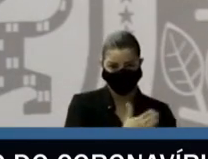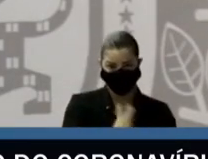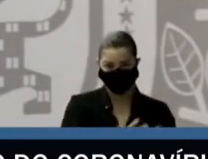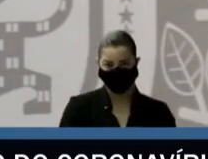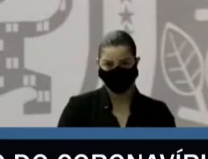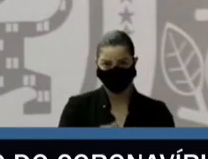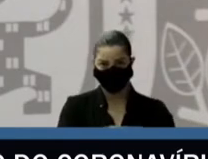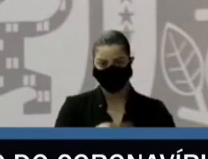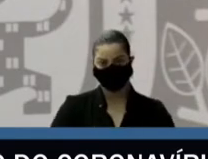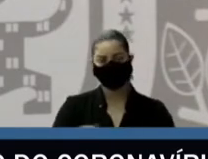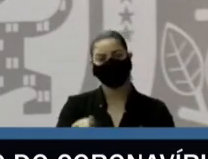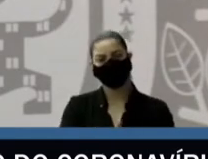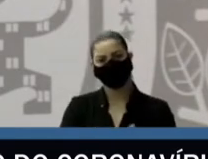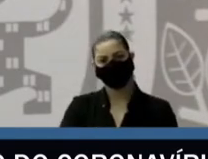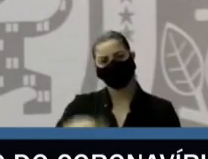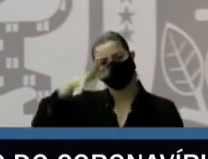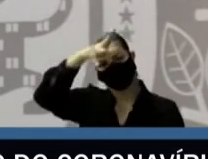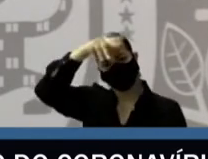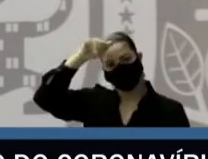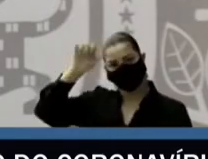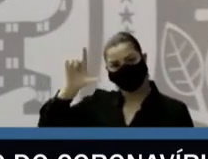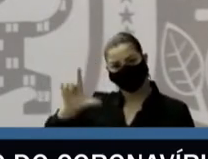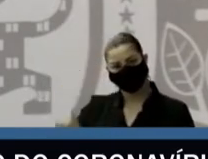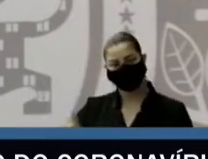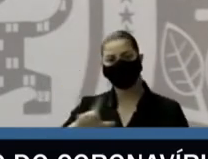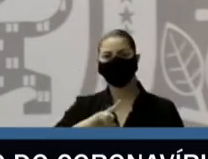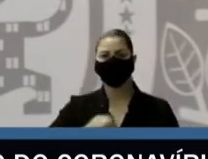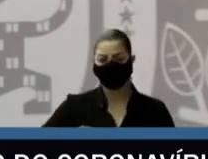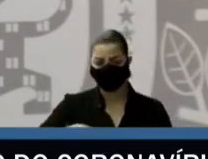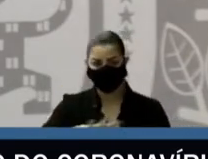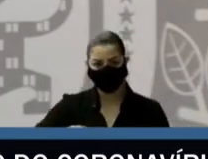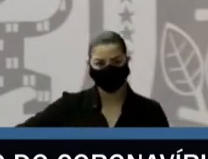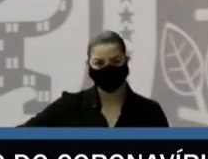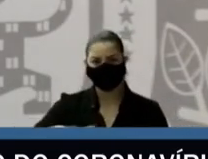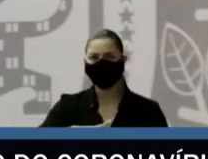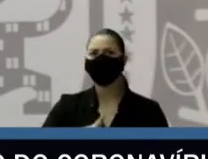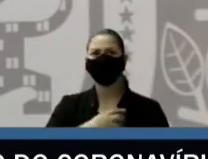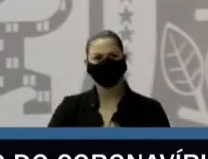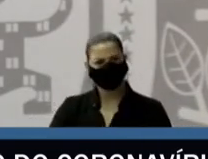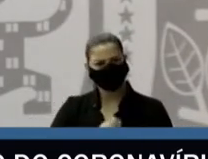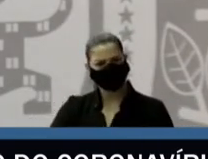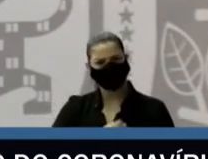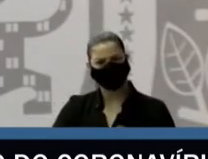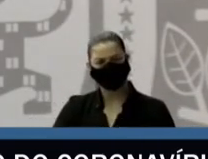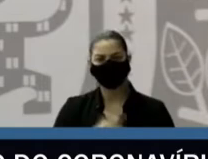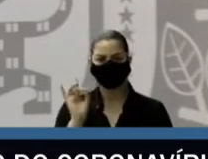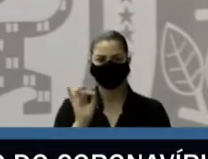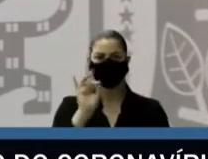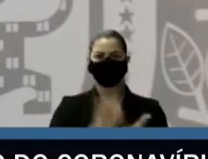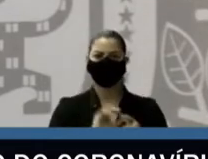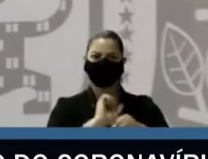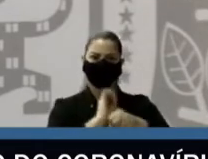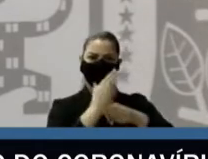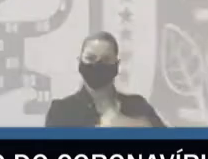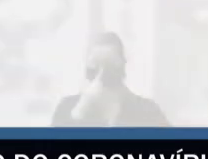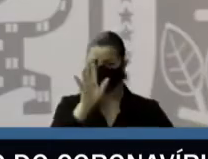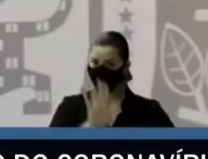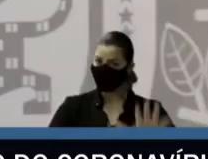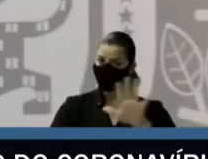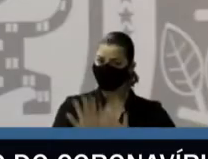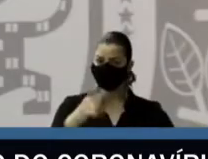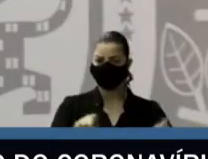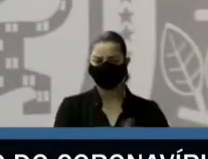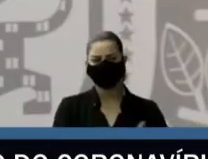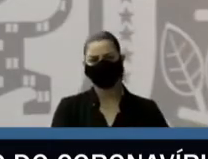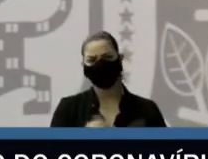ver ali no sudoeste do Mato Grosso do Sul um ambiente de maior presença dessa situação aqui no estado.